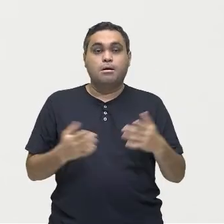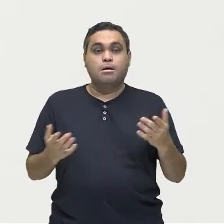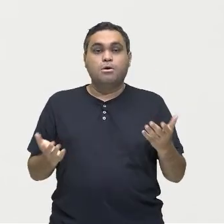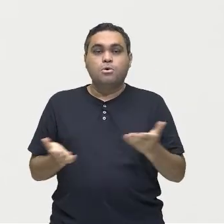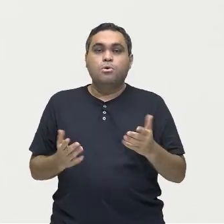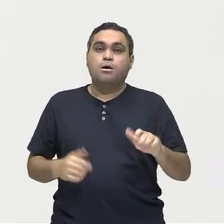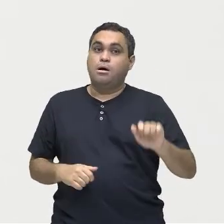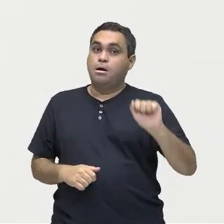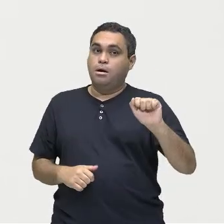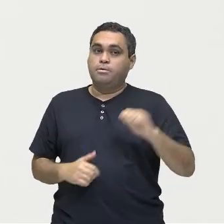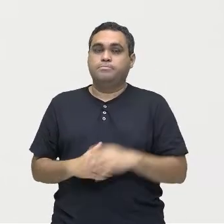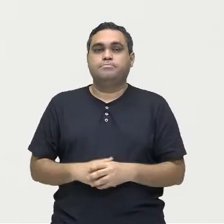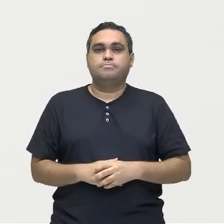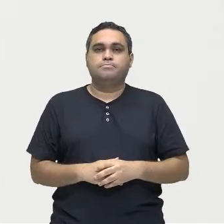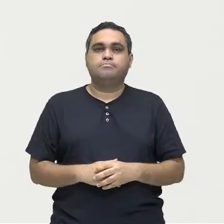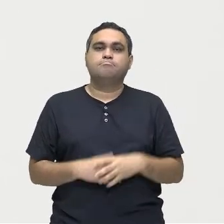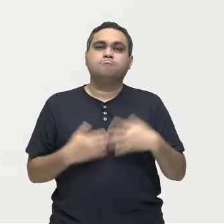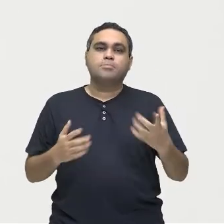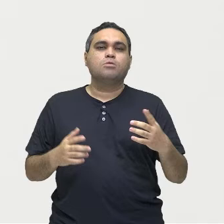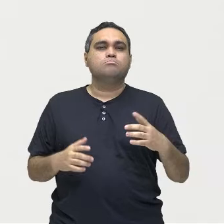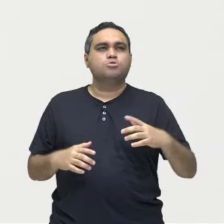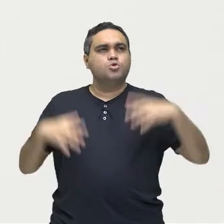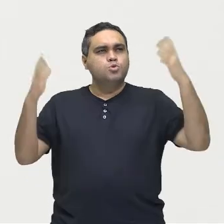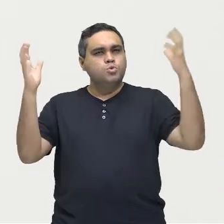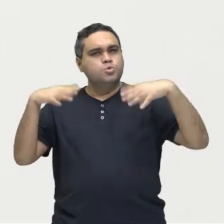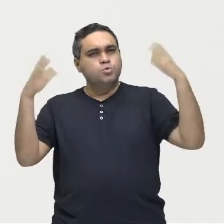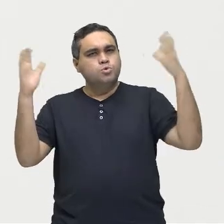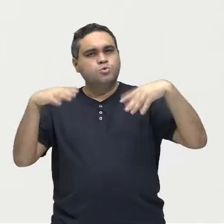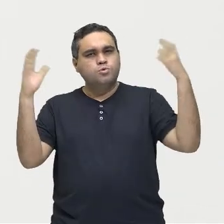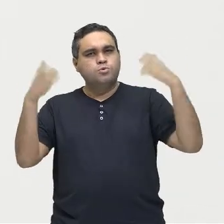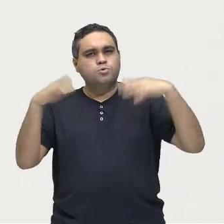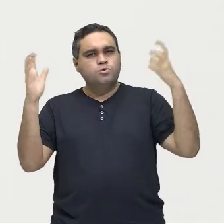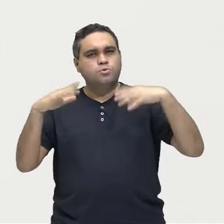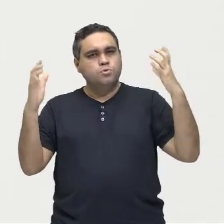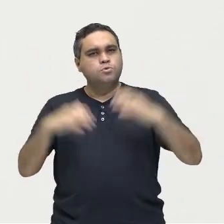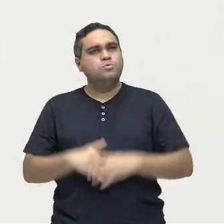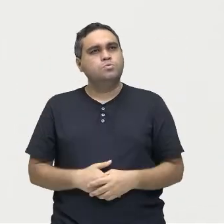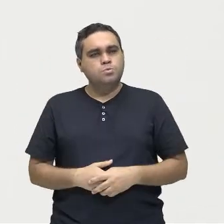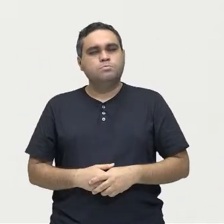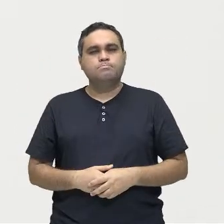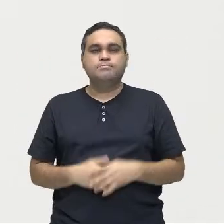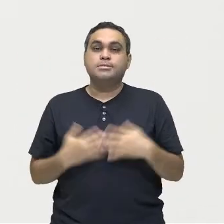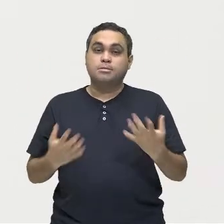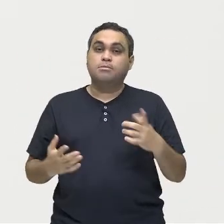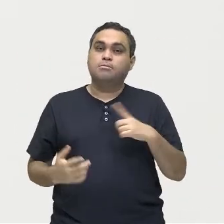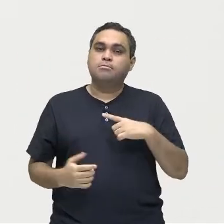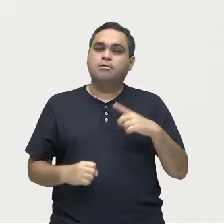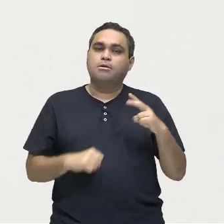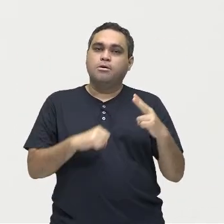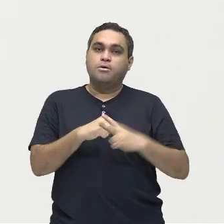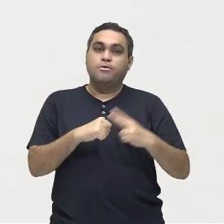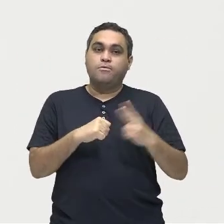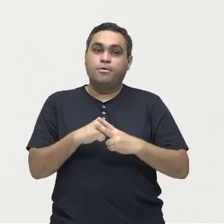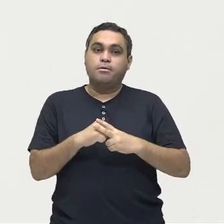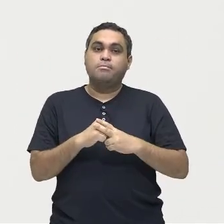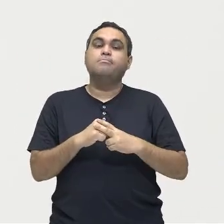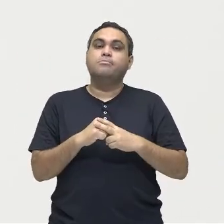Está chovendo muito. Eu tenho o verbo chover no seu sentido denotativo, no seu